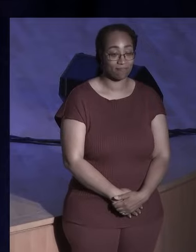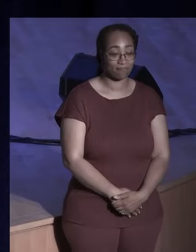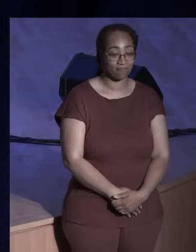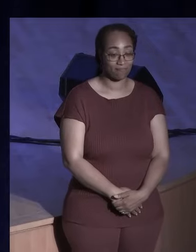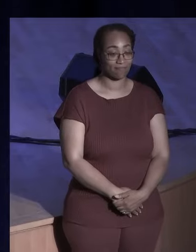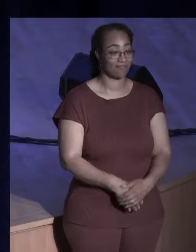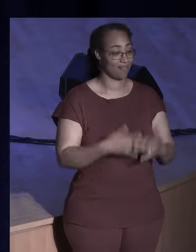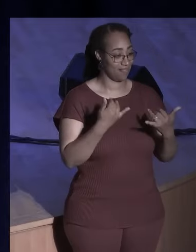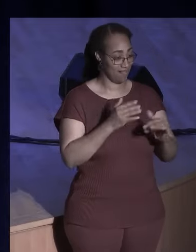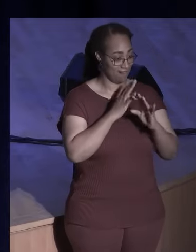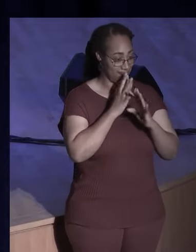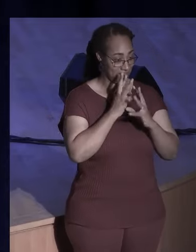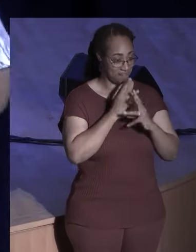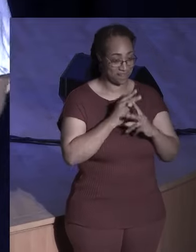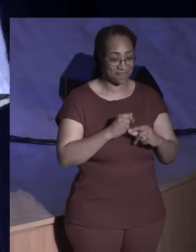Aloha mai kako.